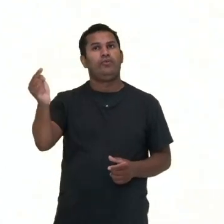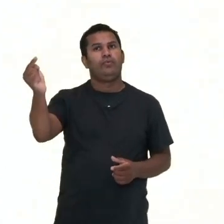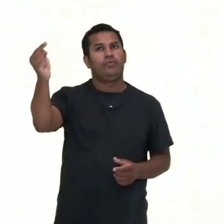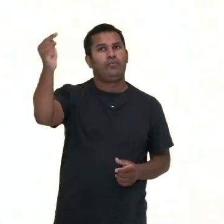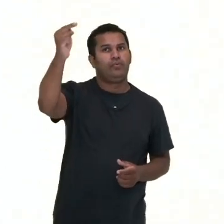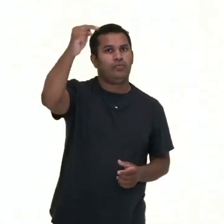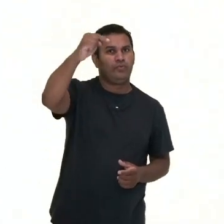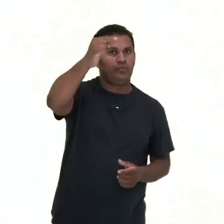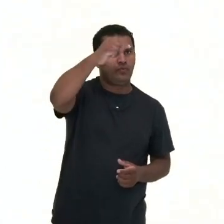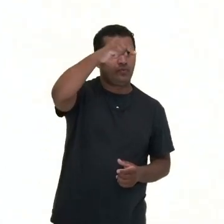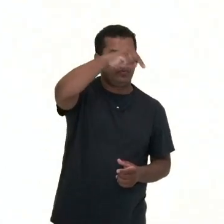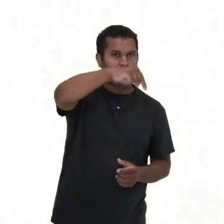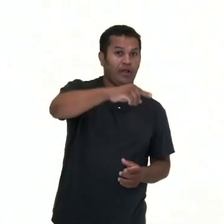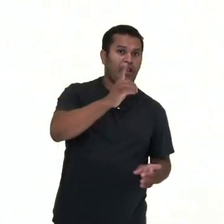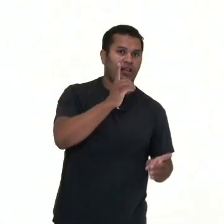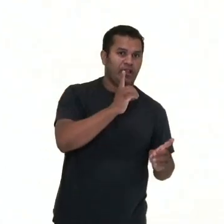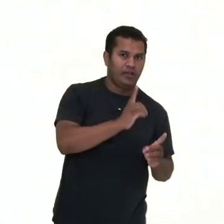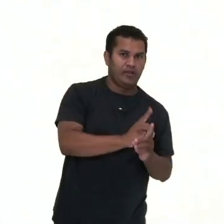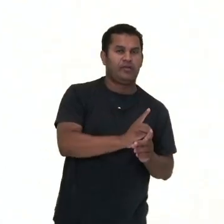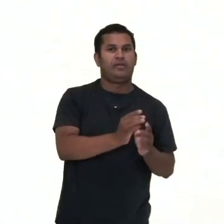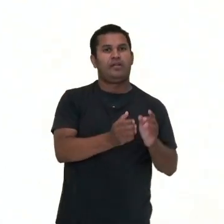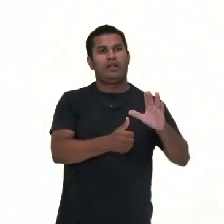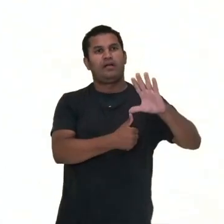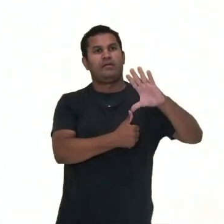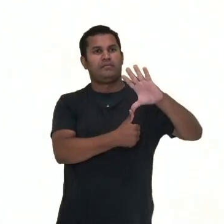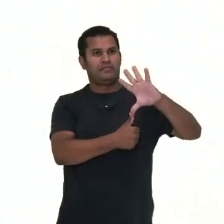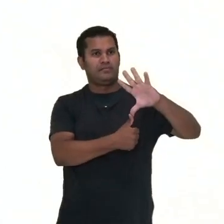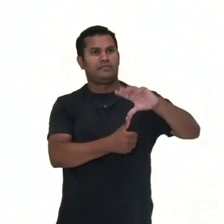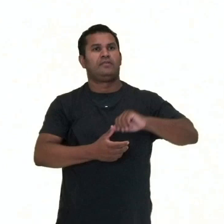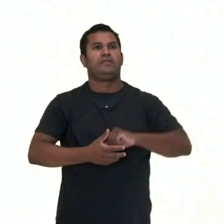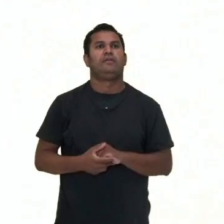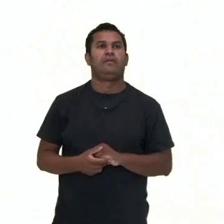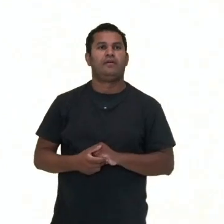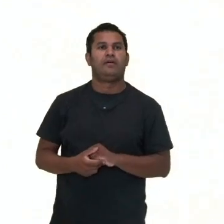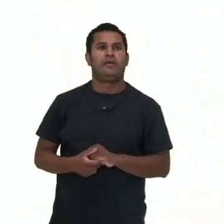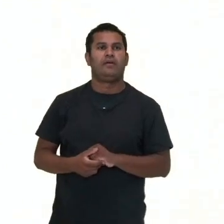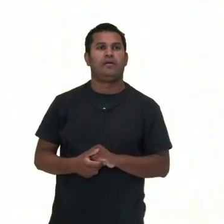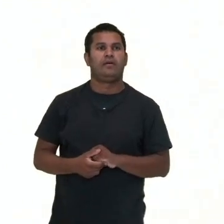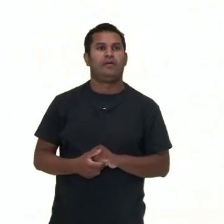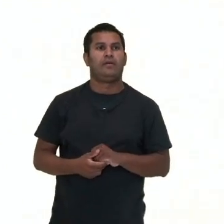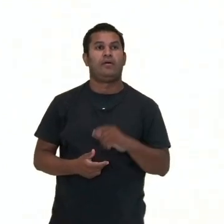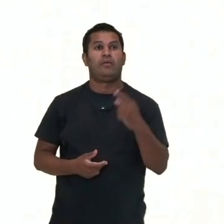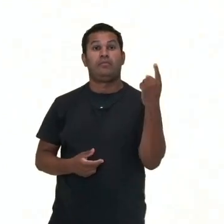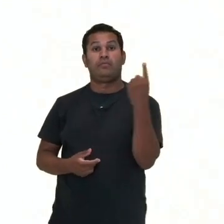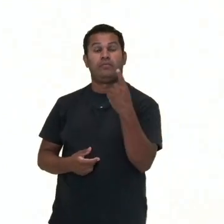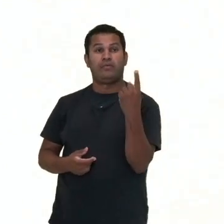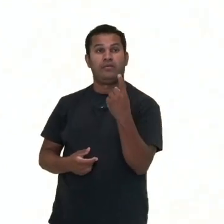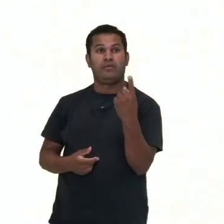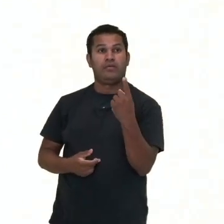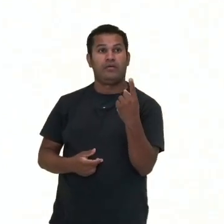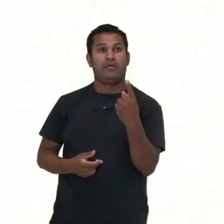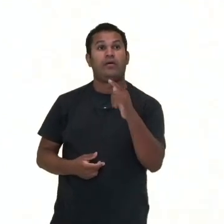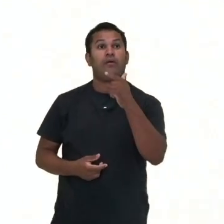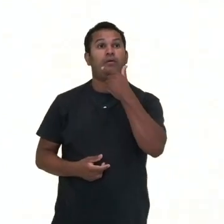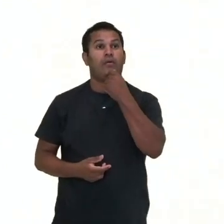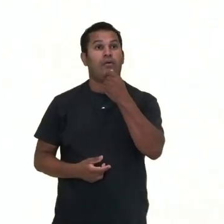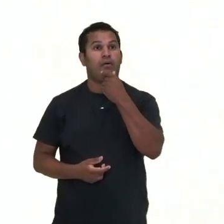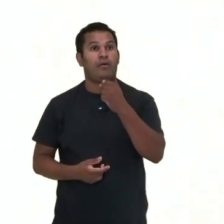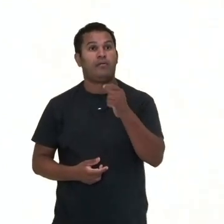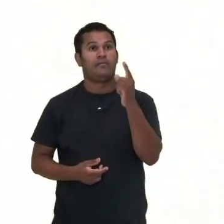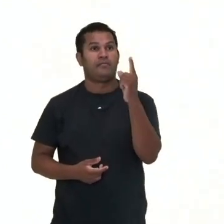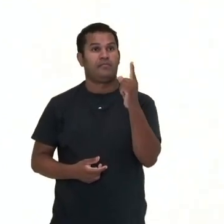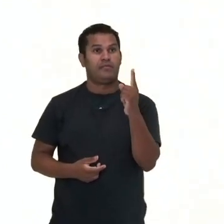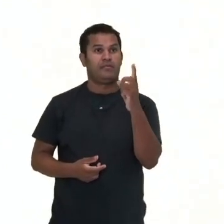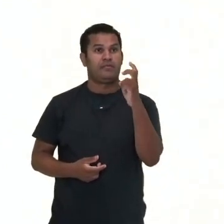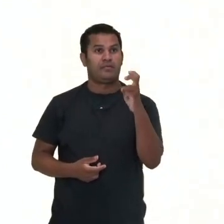1584 e 1587, Walter Raleigh fundou a primeira colônia inglesa na América, a colônia